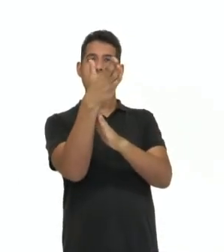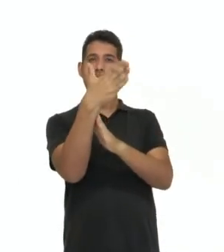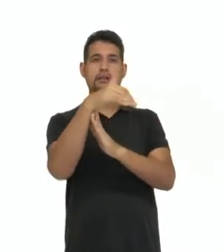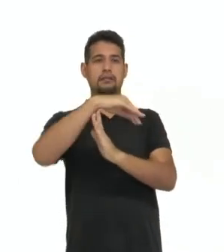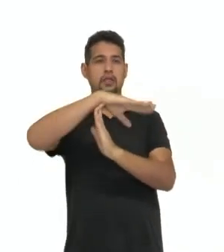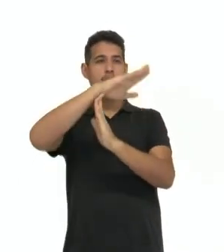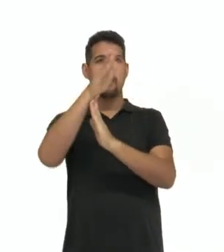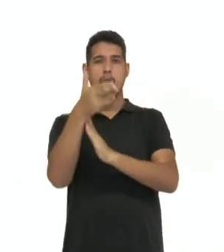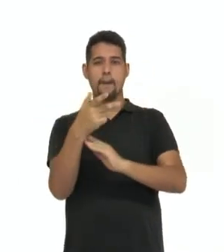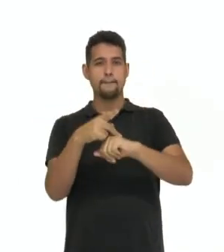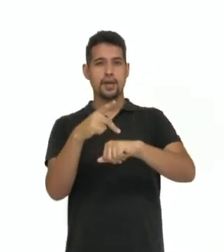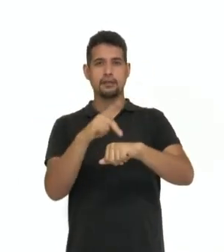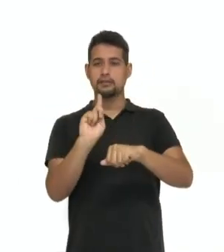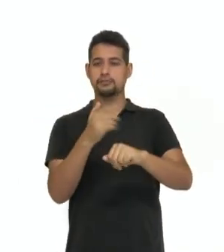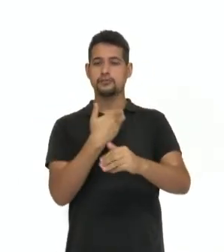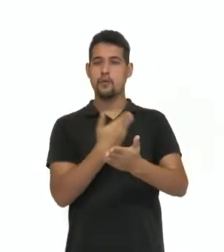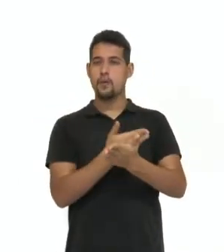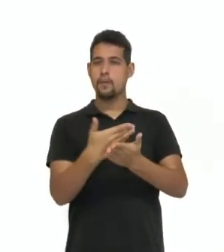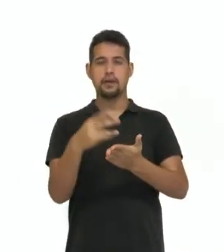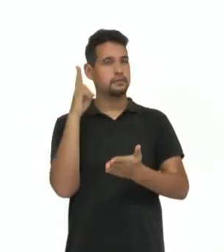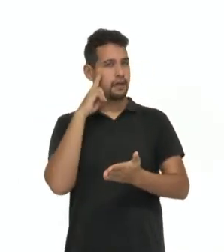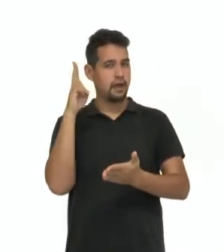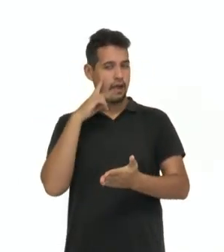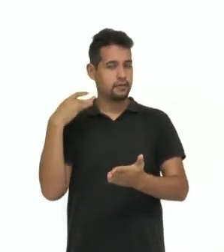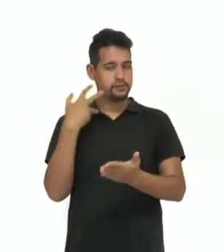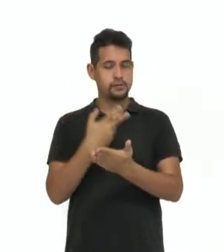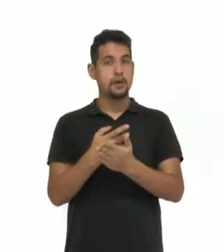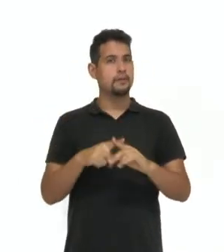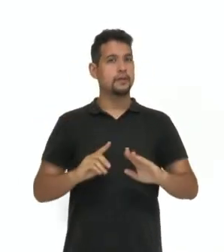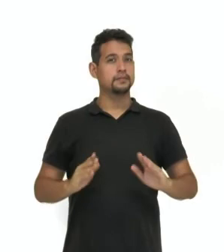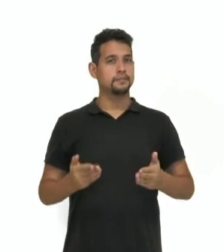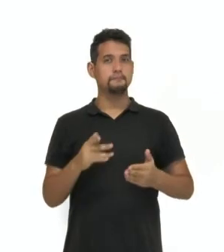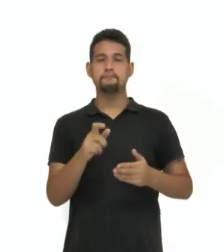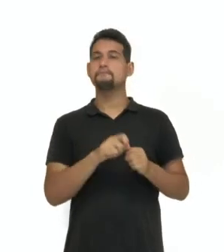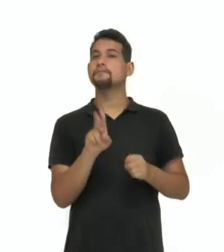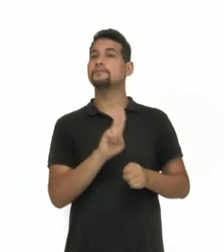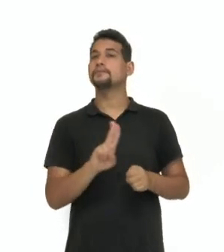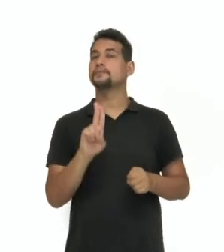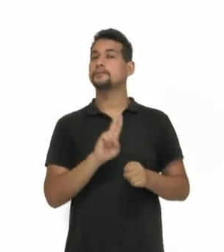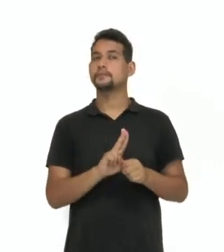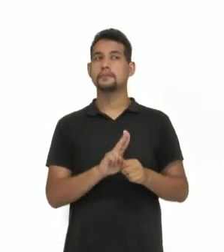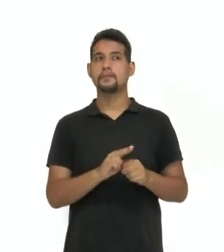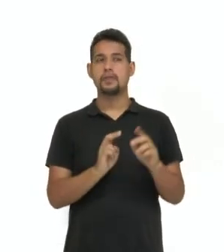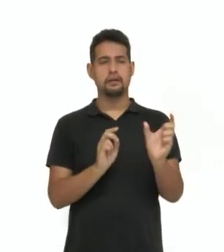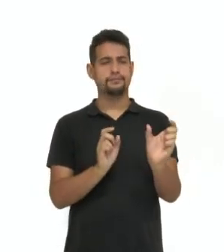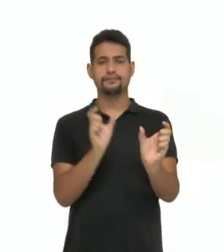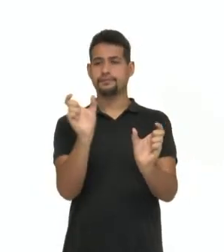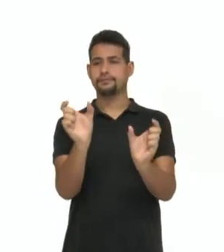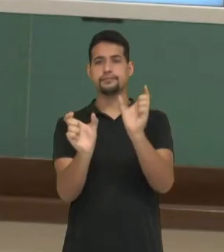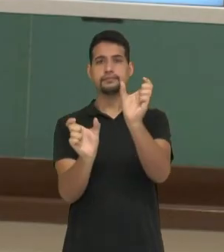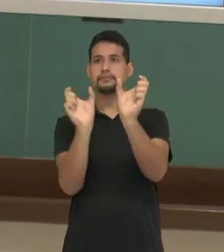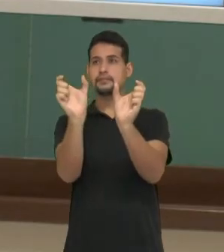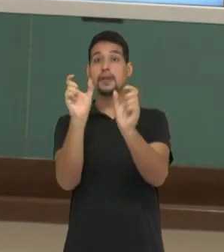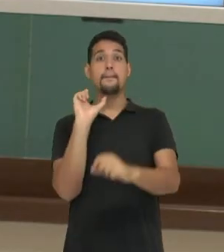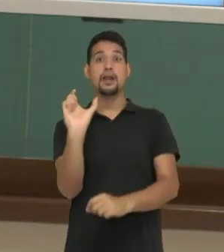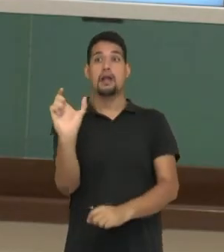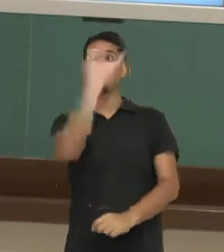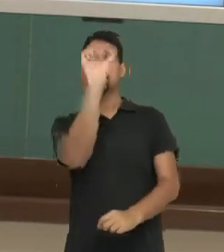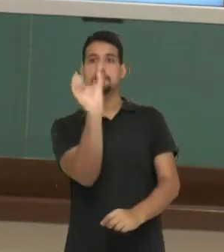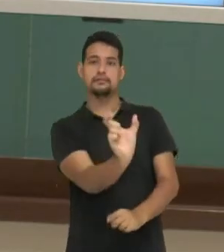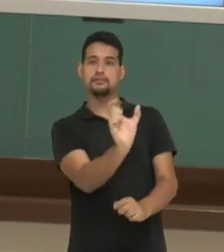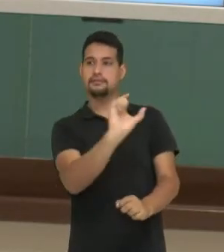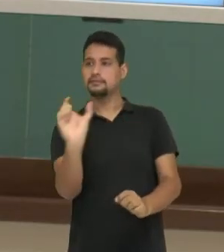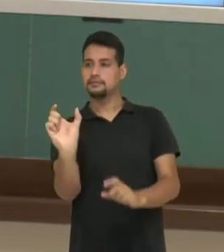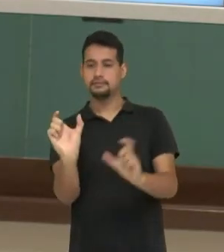plata. Então, aqui nós começamos a história. E agora vocês vão pegar os espaços em branco e vão conjugar